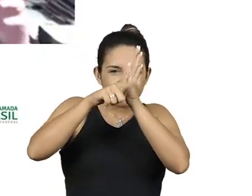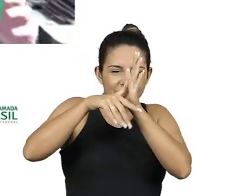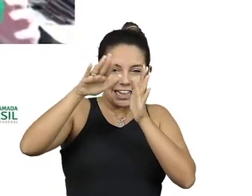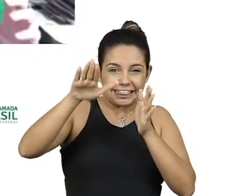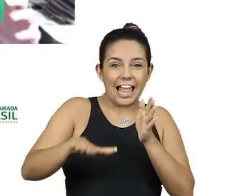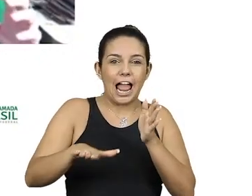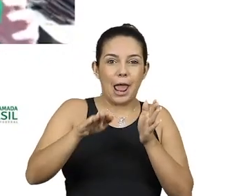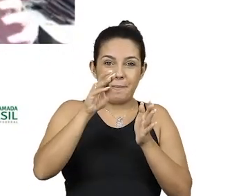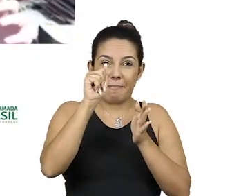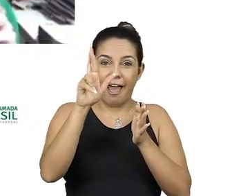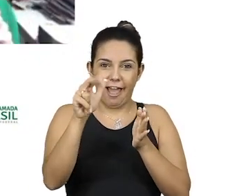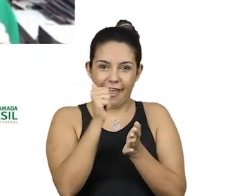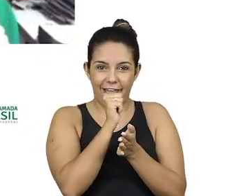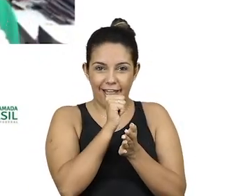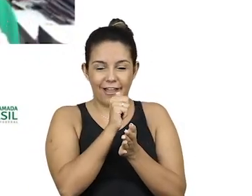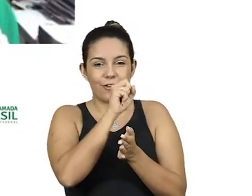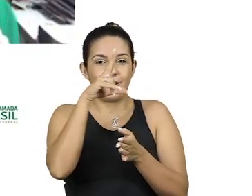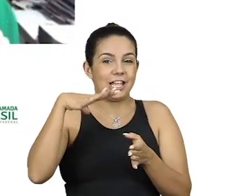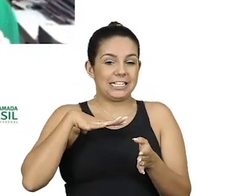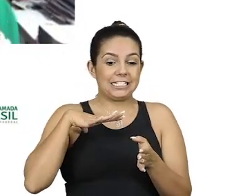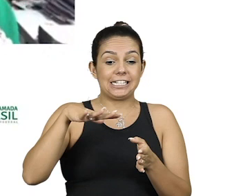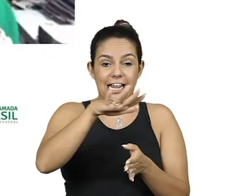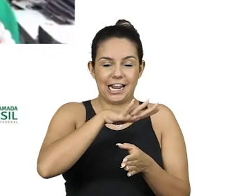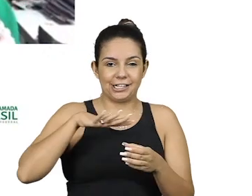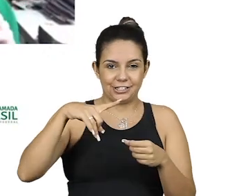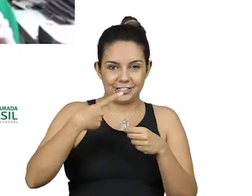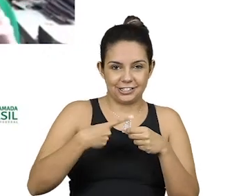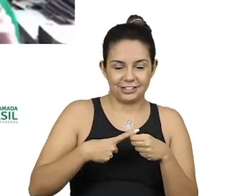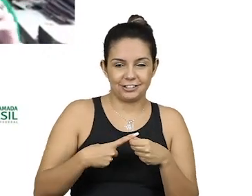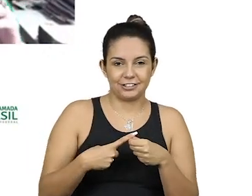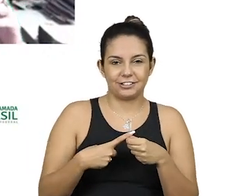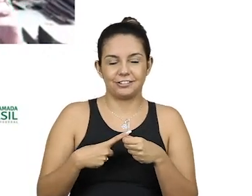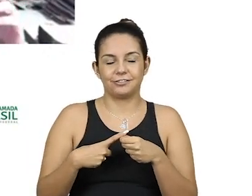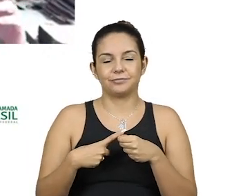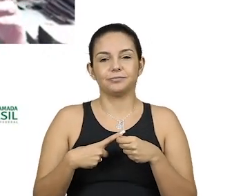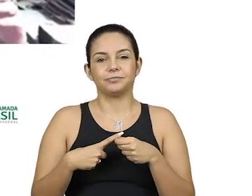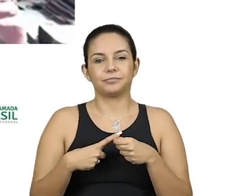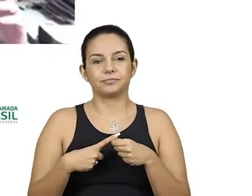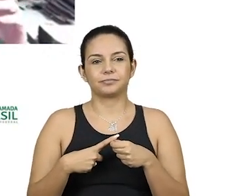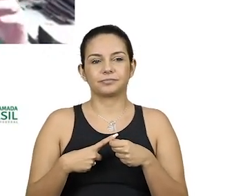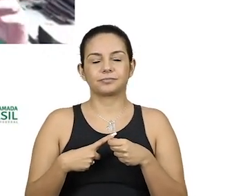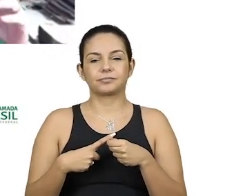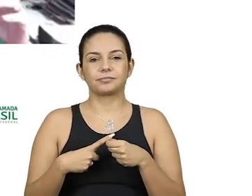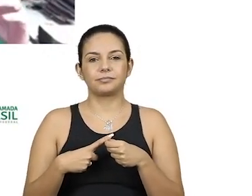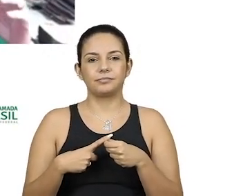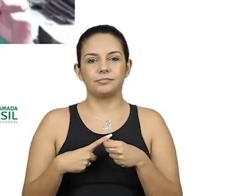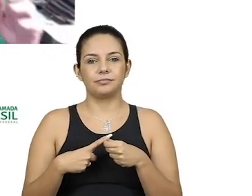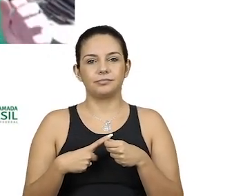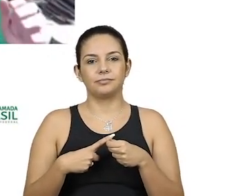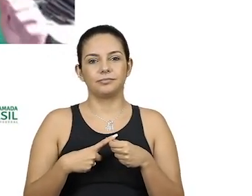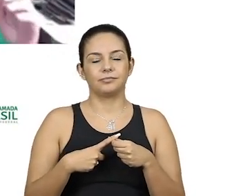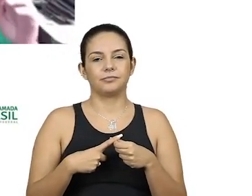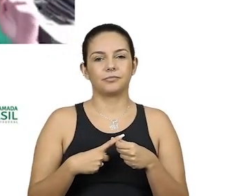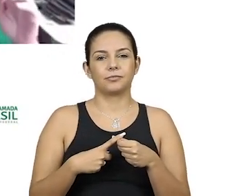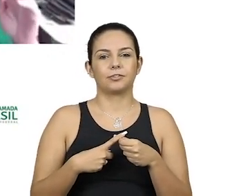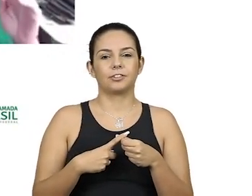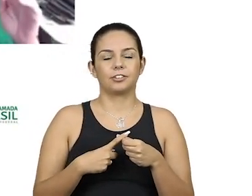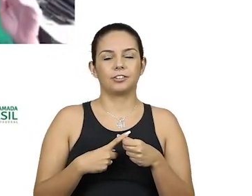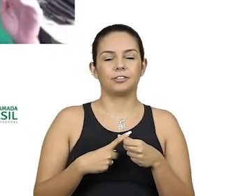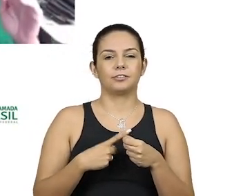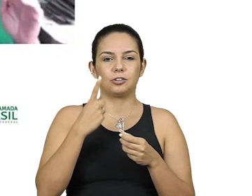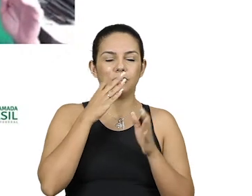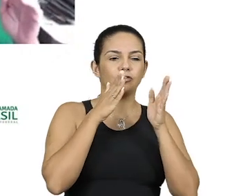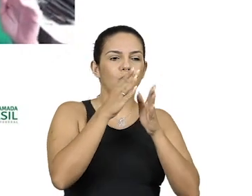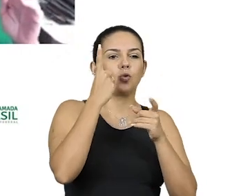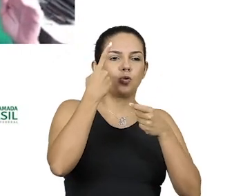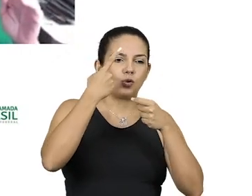tarde em bares, ou no centro da cidade, foi um tempo no Vilarino, foi